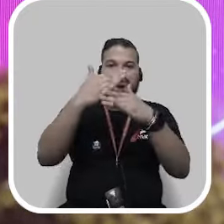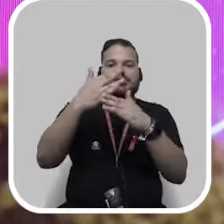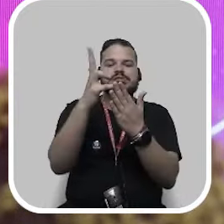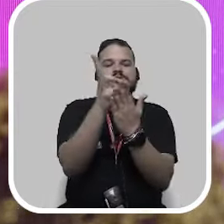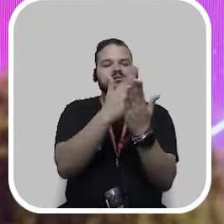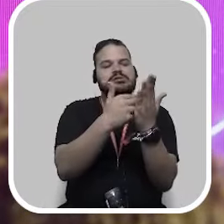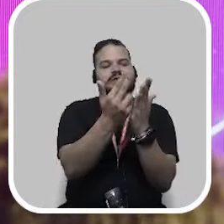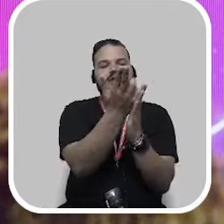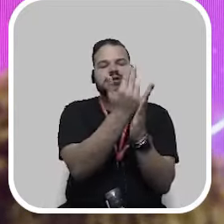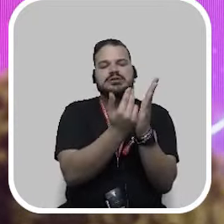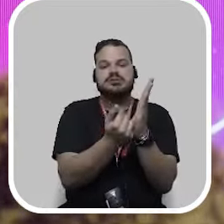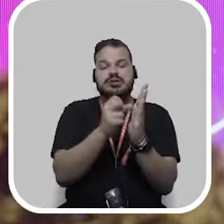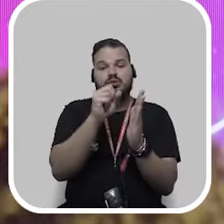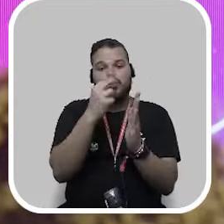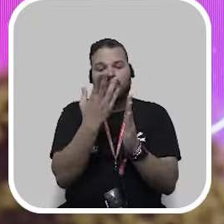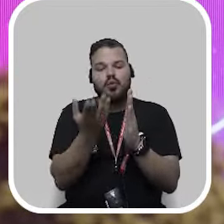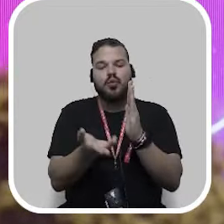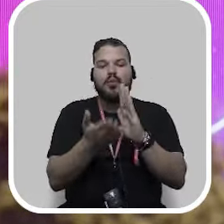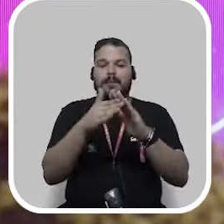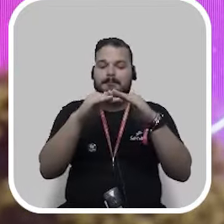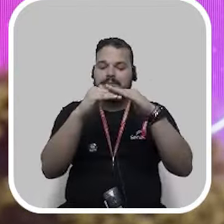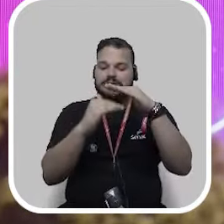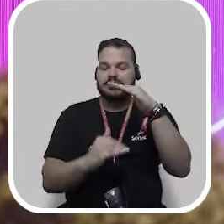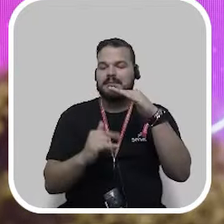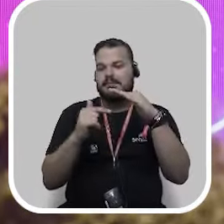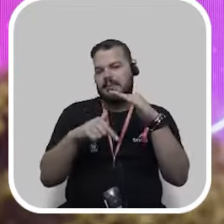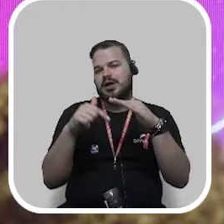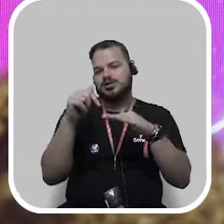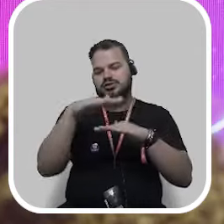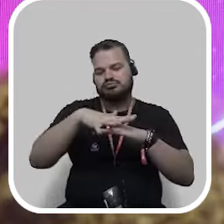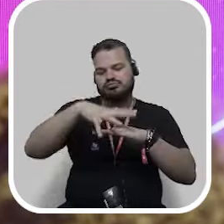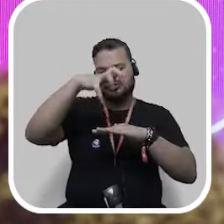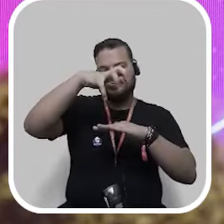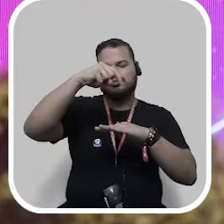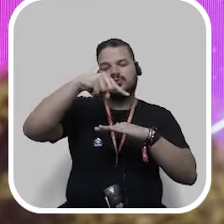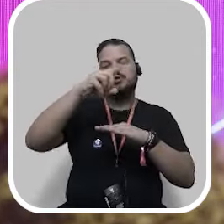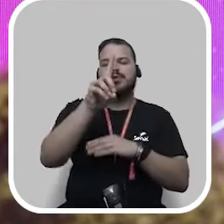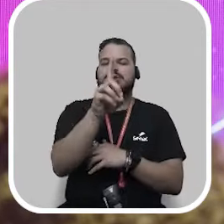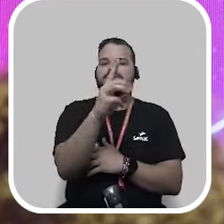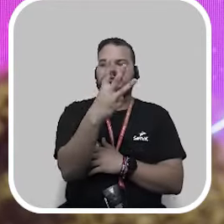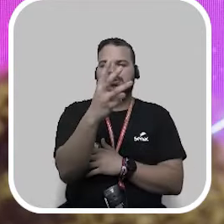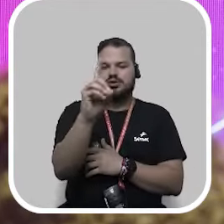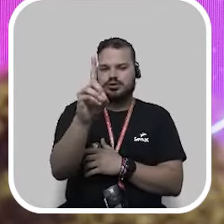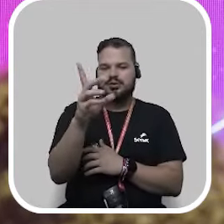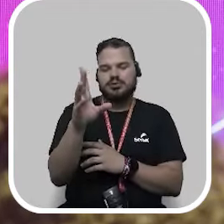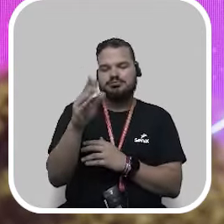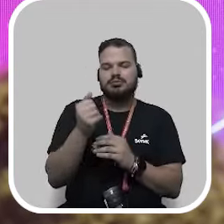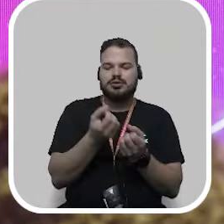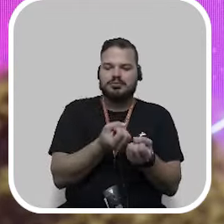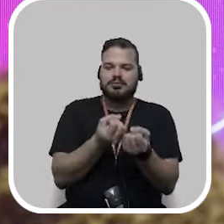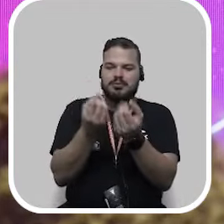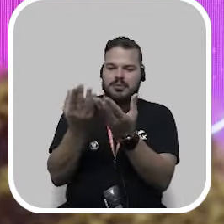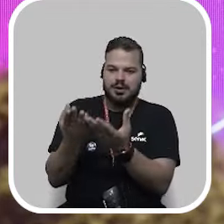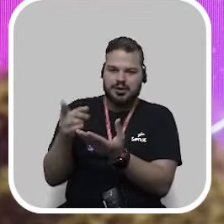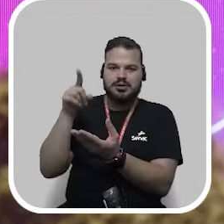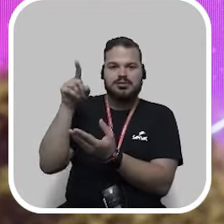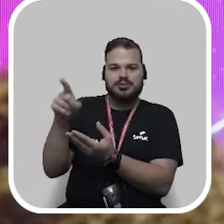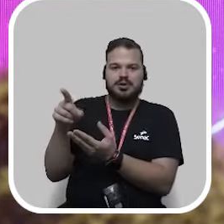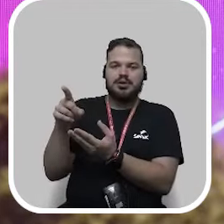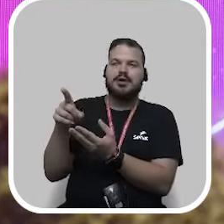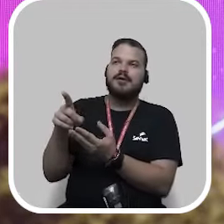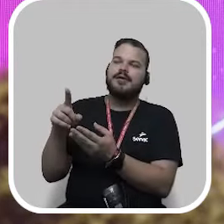quanto planta eh planta baixa é 3D paraa passar para os profissionais de alegoria que são